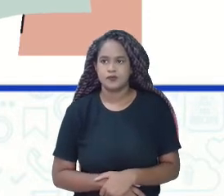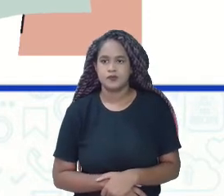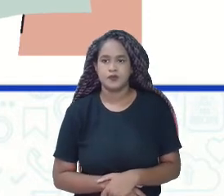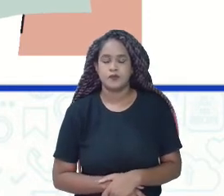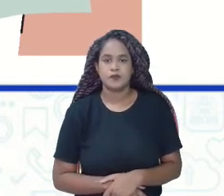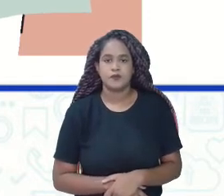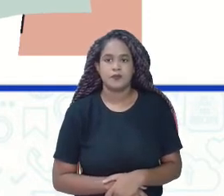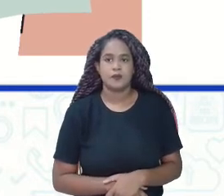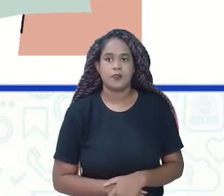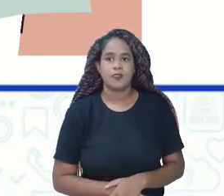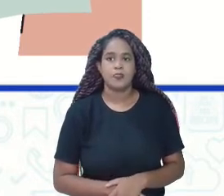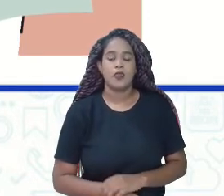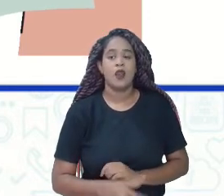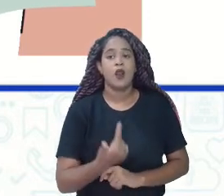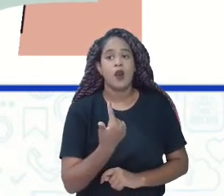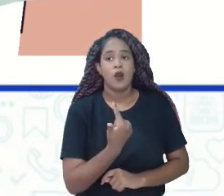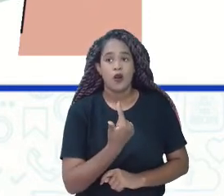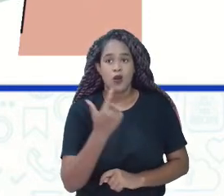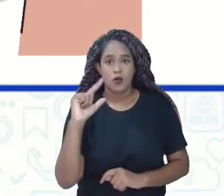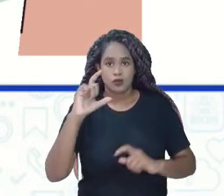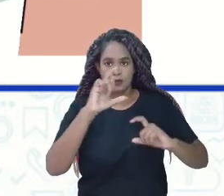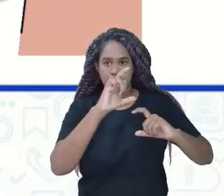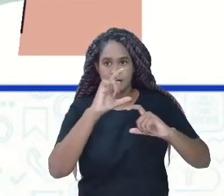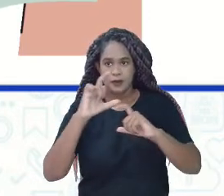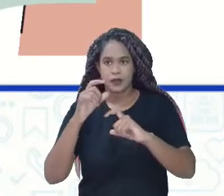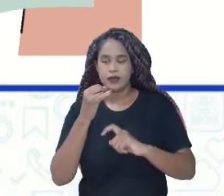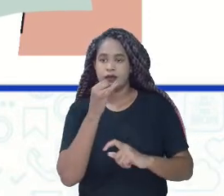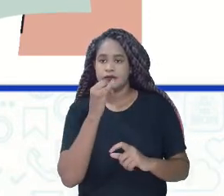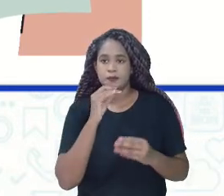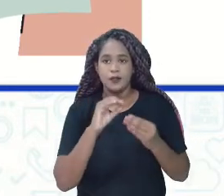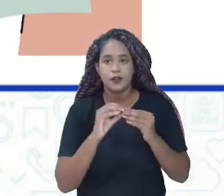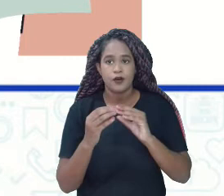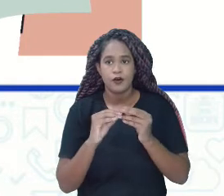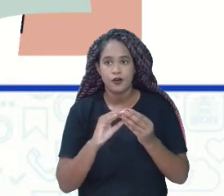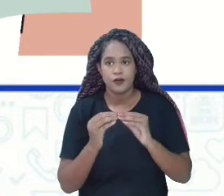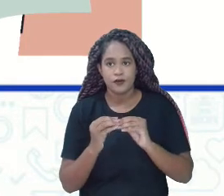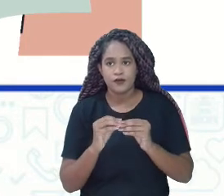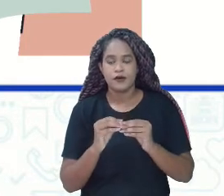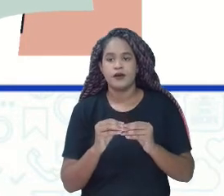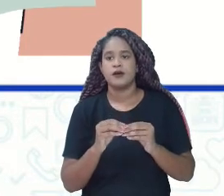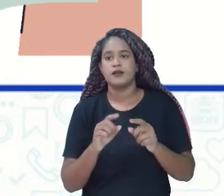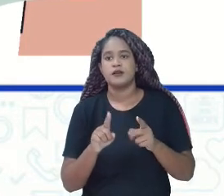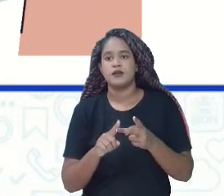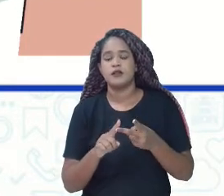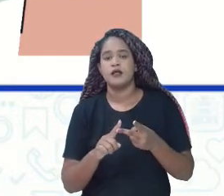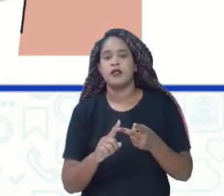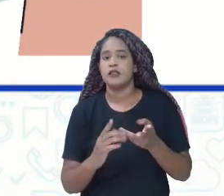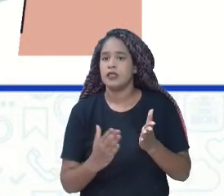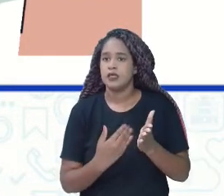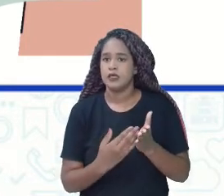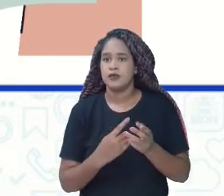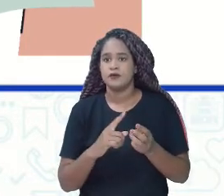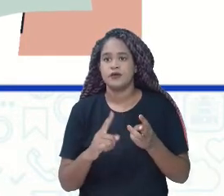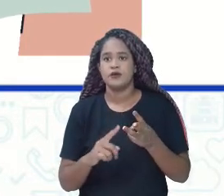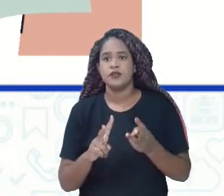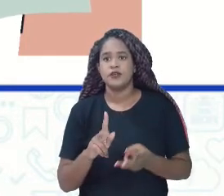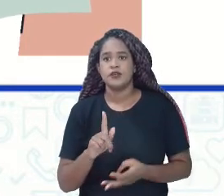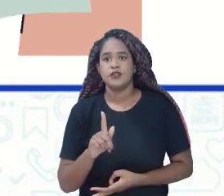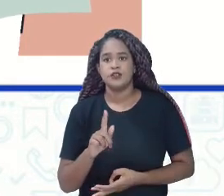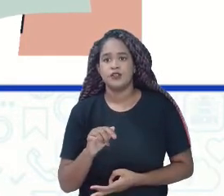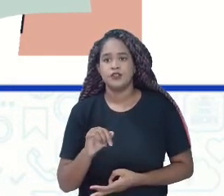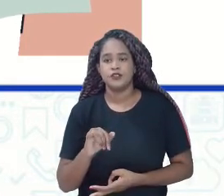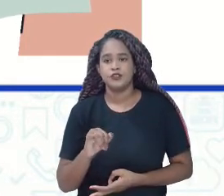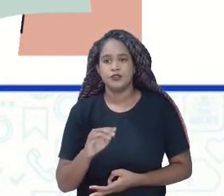Outros quadrinhos, como novela gráfica, livro, não é? Um volume, gibis, que nós temos como exemplo a Turma da